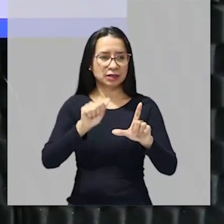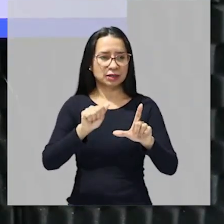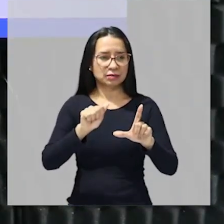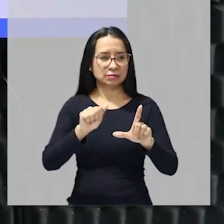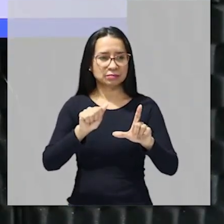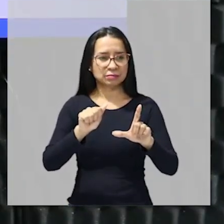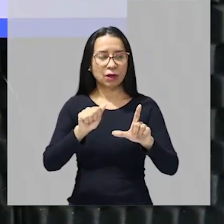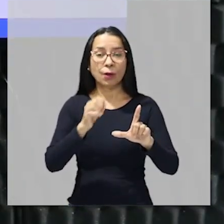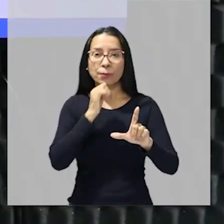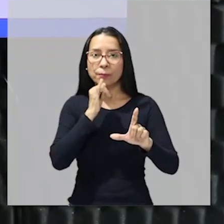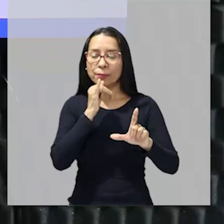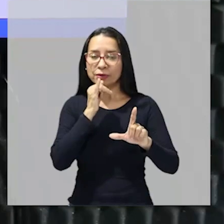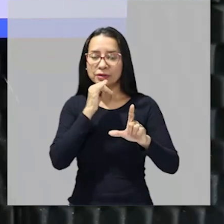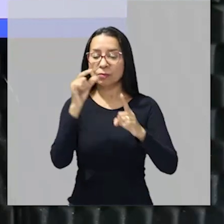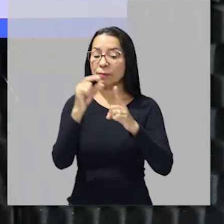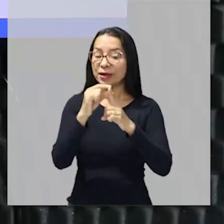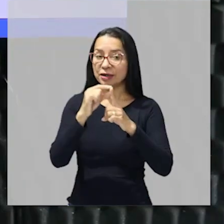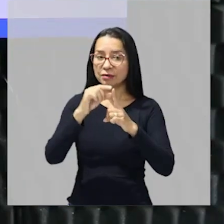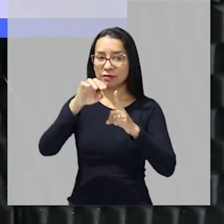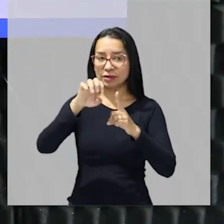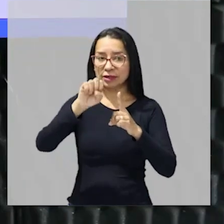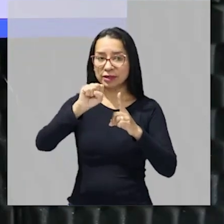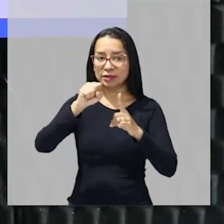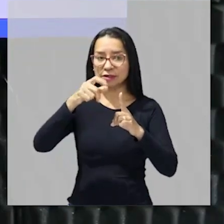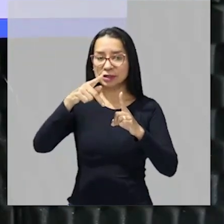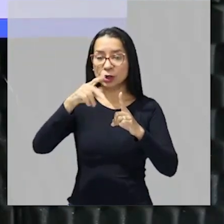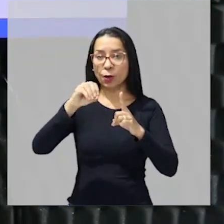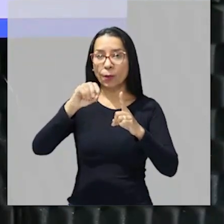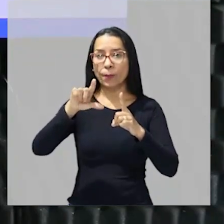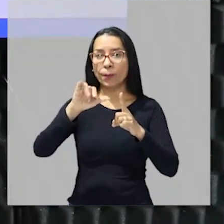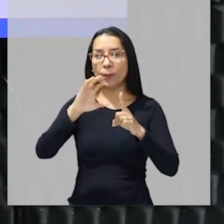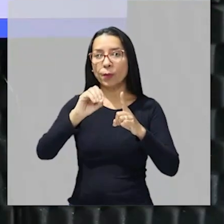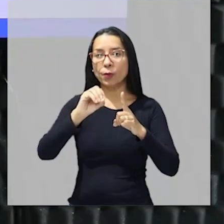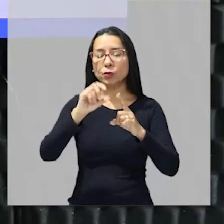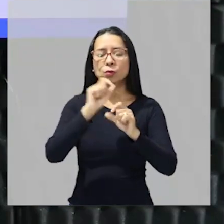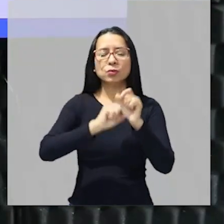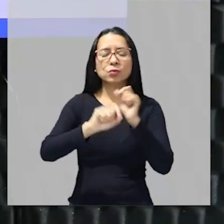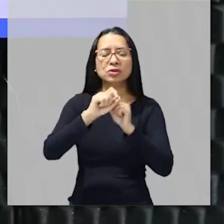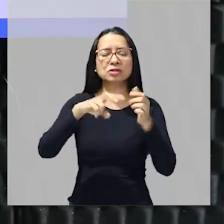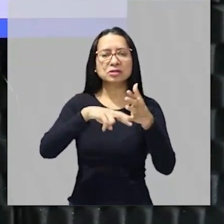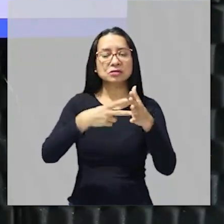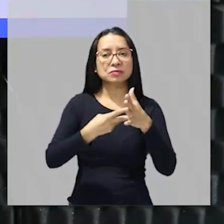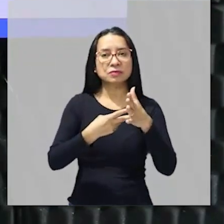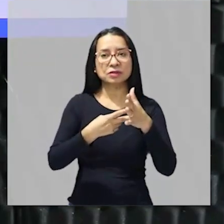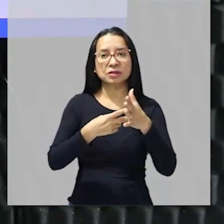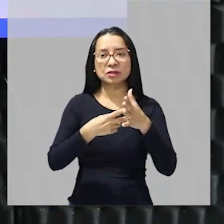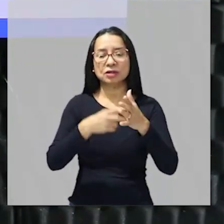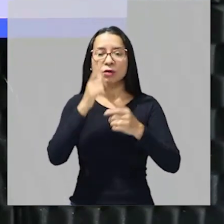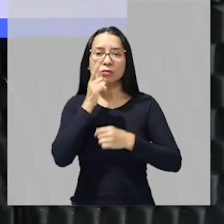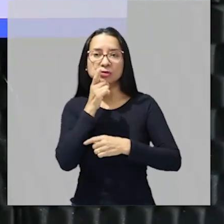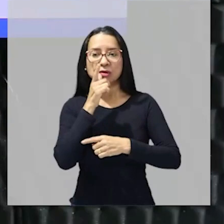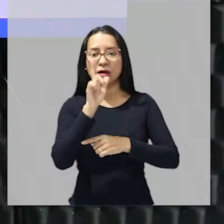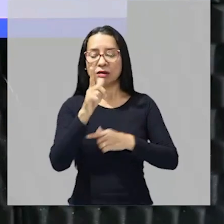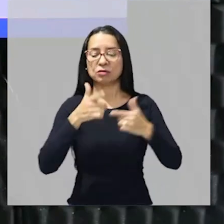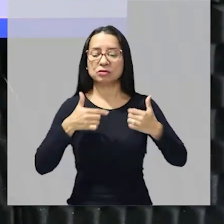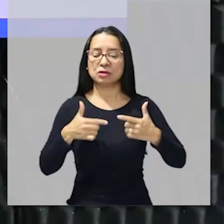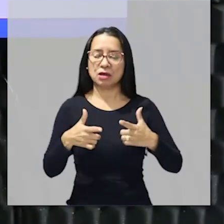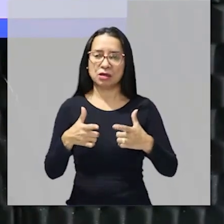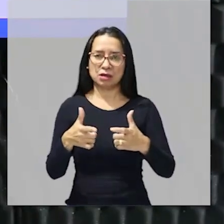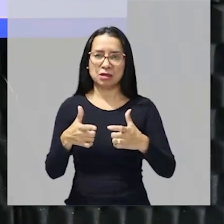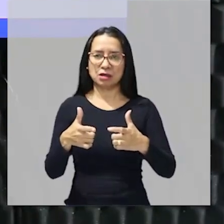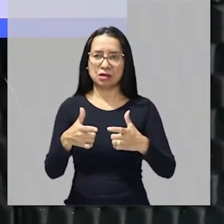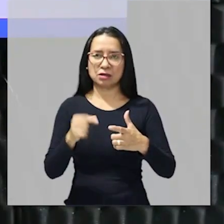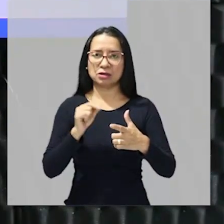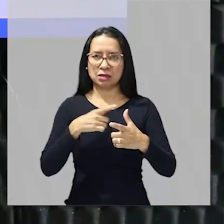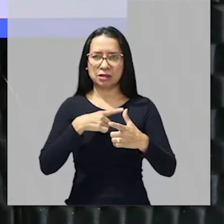espólio? Espólios são o quê? São os ganhos da guerra? Ou seja, os ganhos que a guerra iria trazer para esse